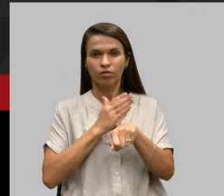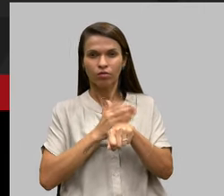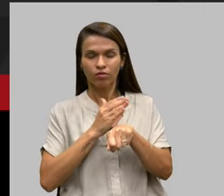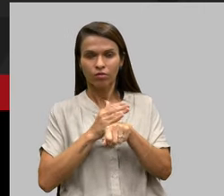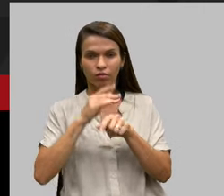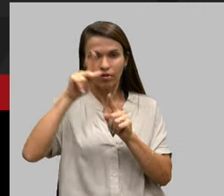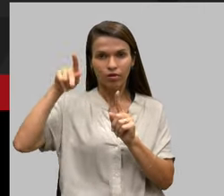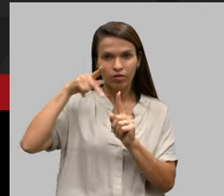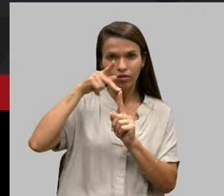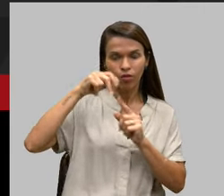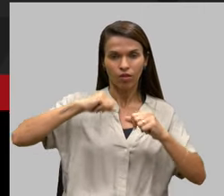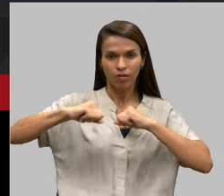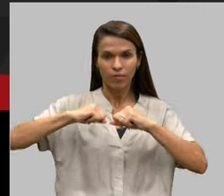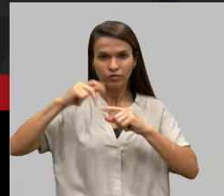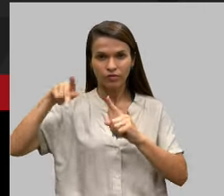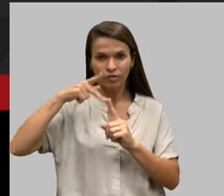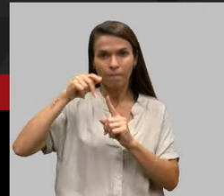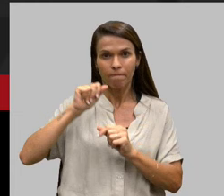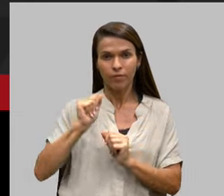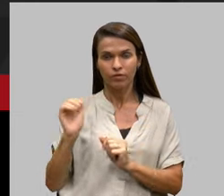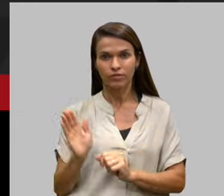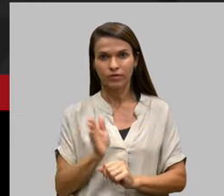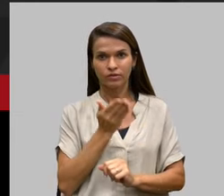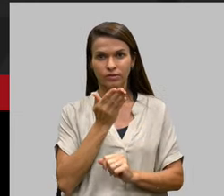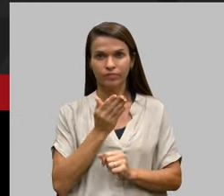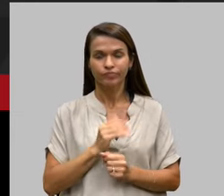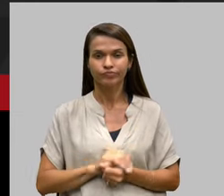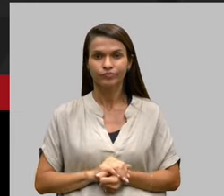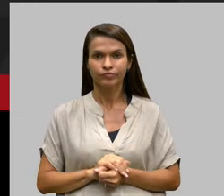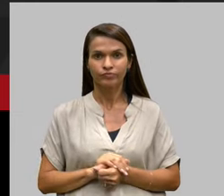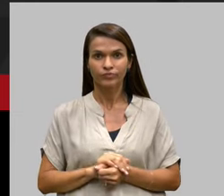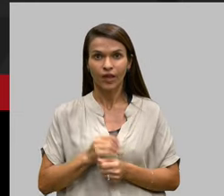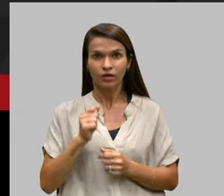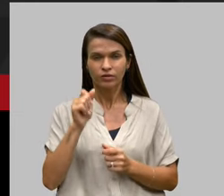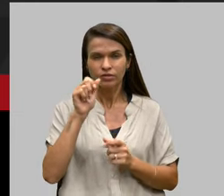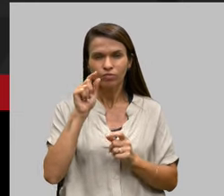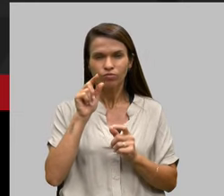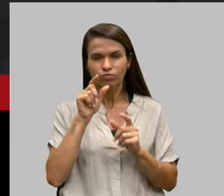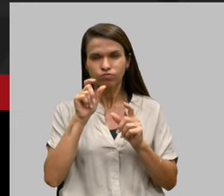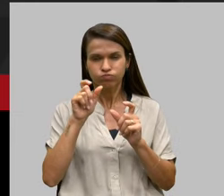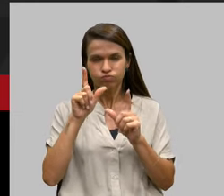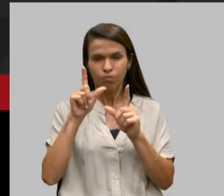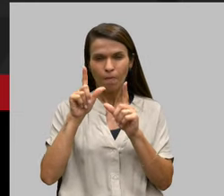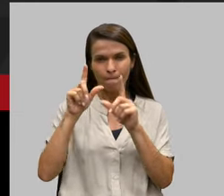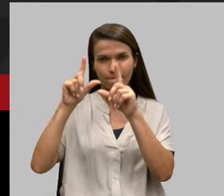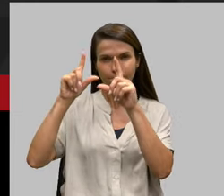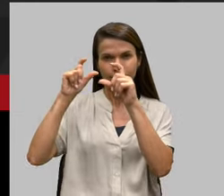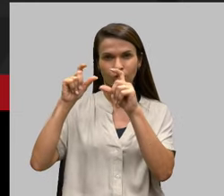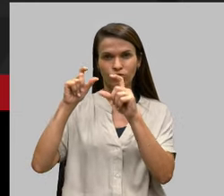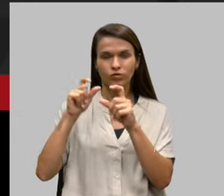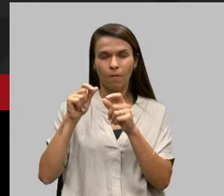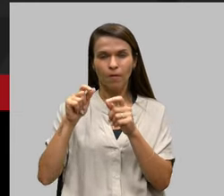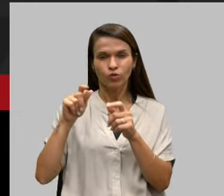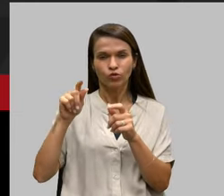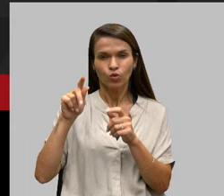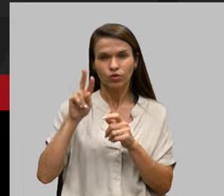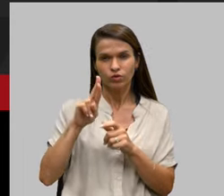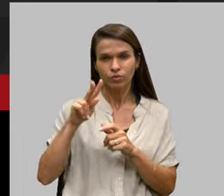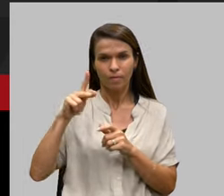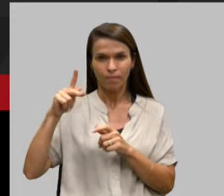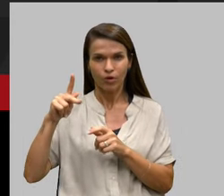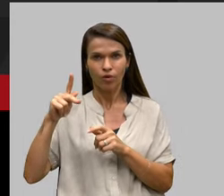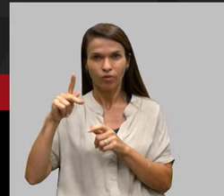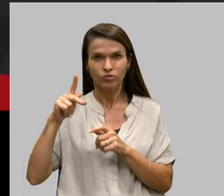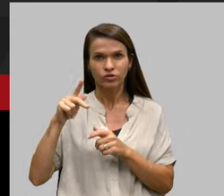debate Previdenciário pode passar por favor esse aqui é um retrato dos regimes próprios 21140 E2